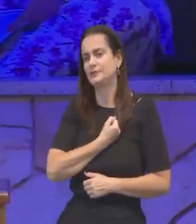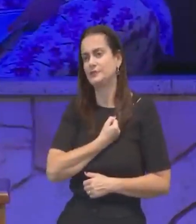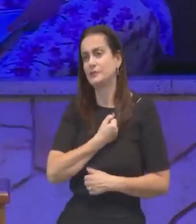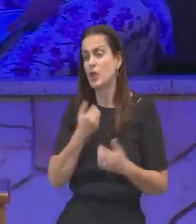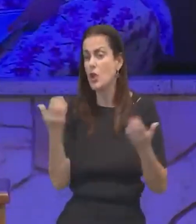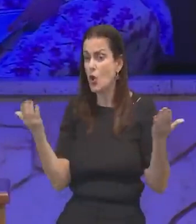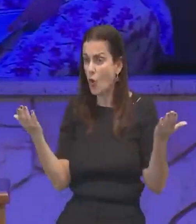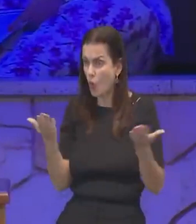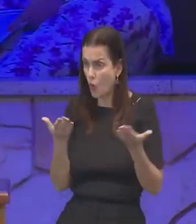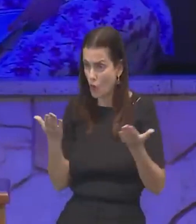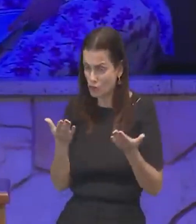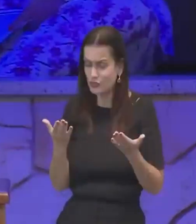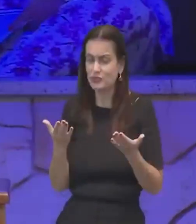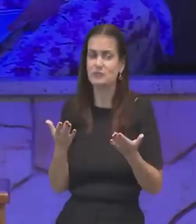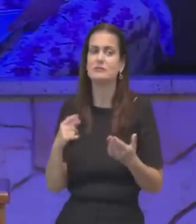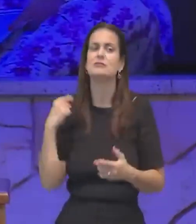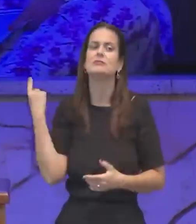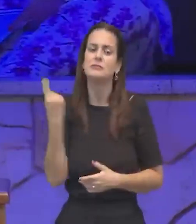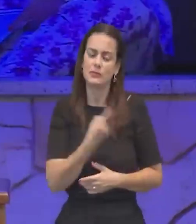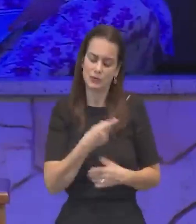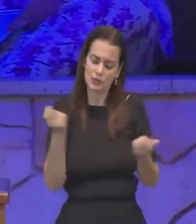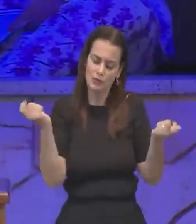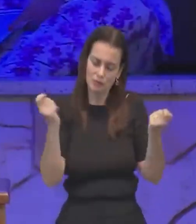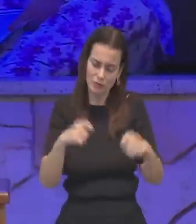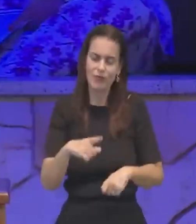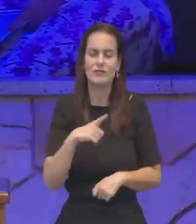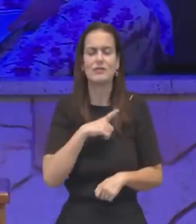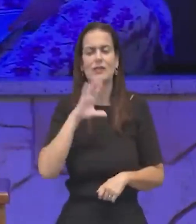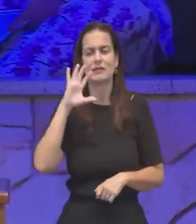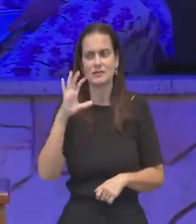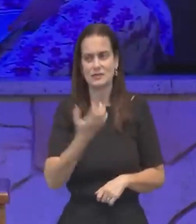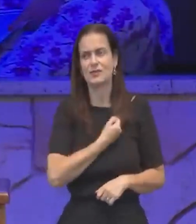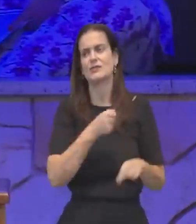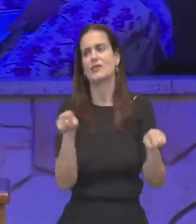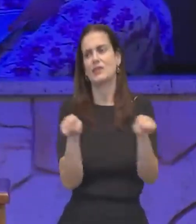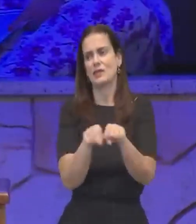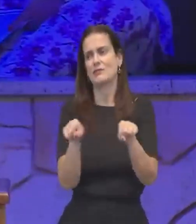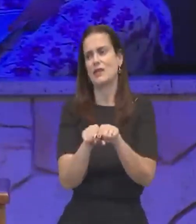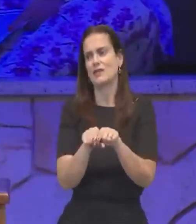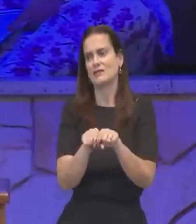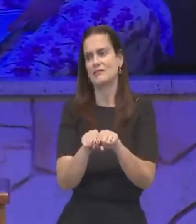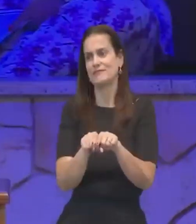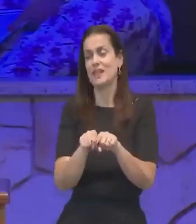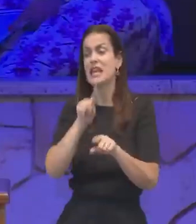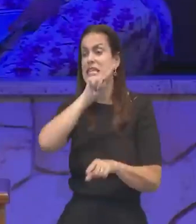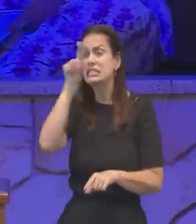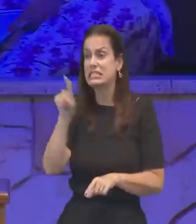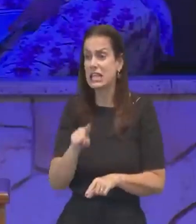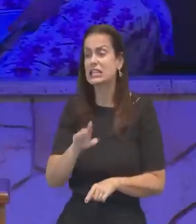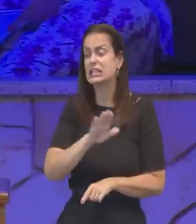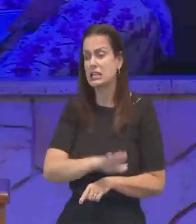Hoje veio salvação a esta casa. E Zaqueu se arrependeu.